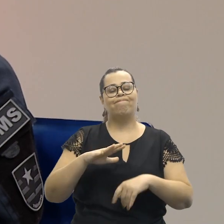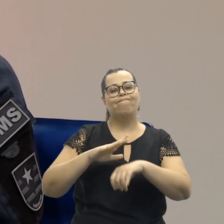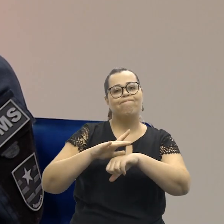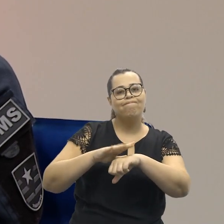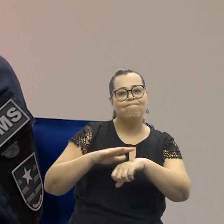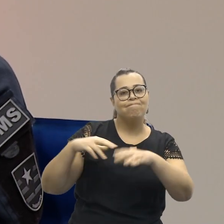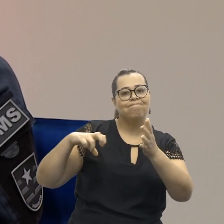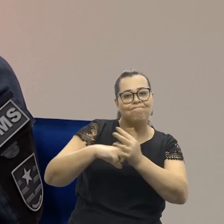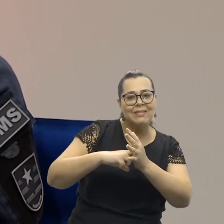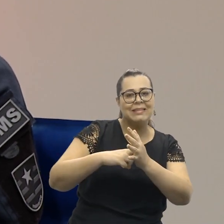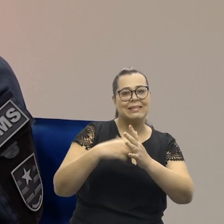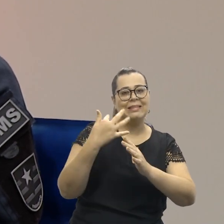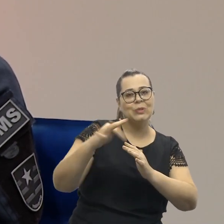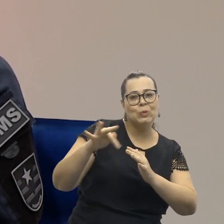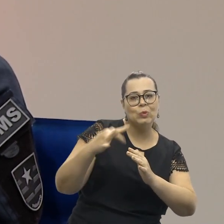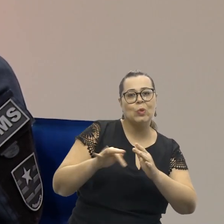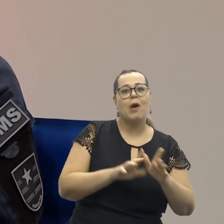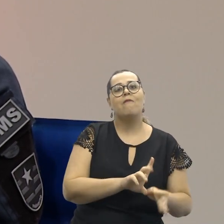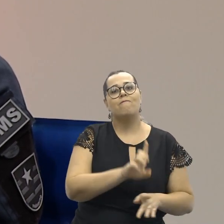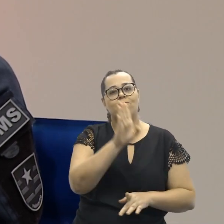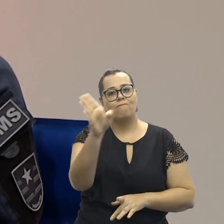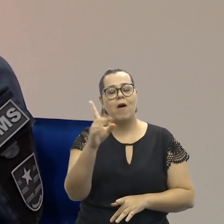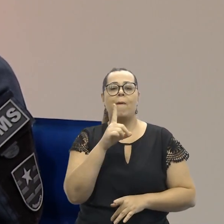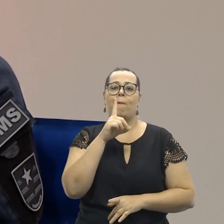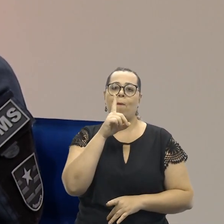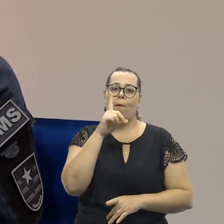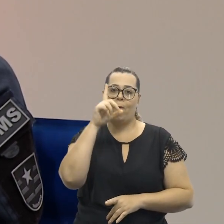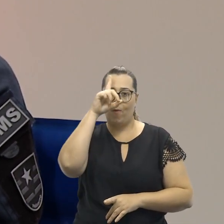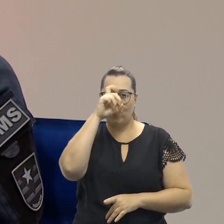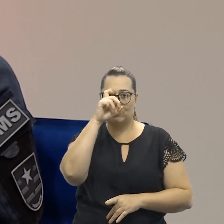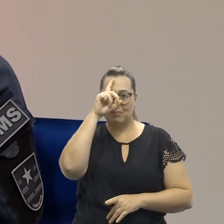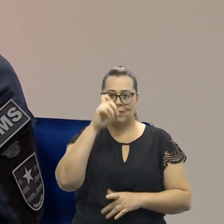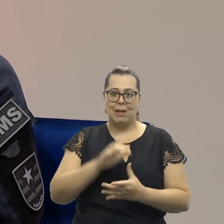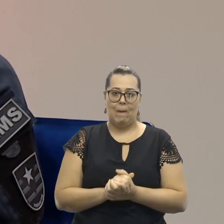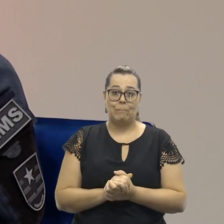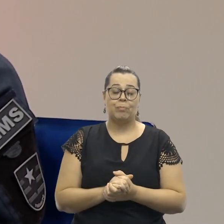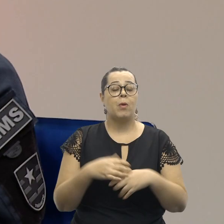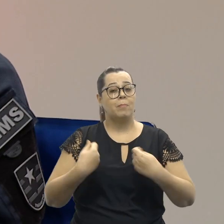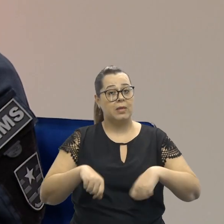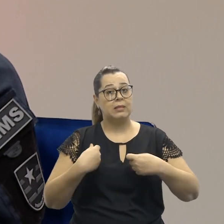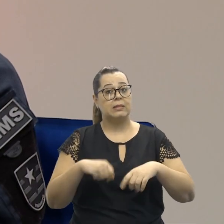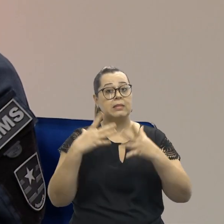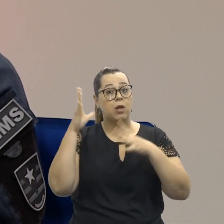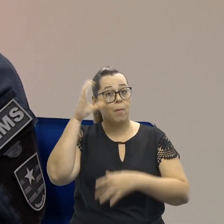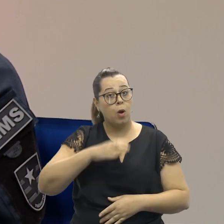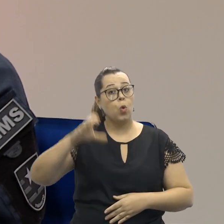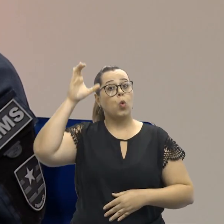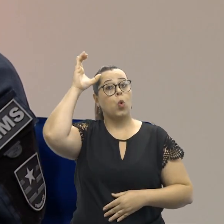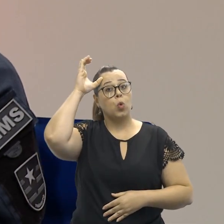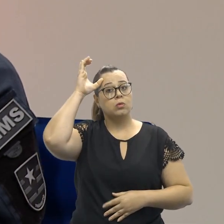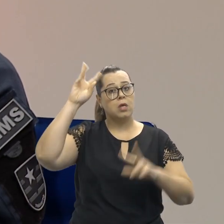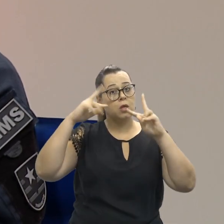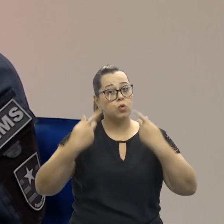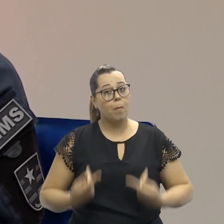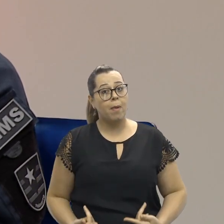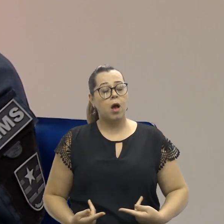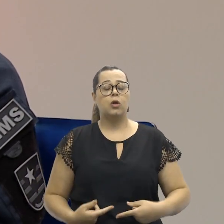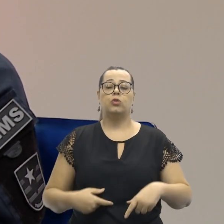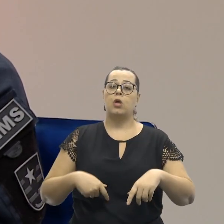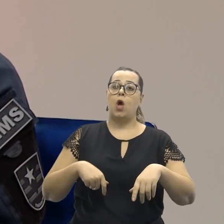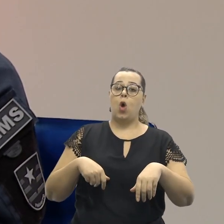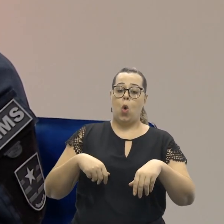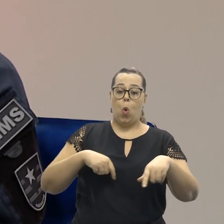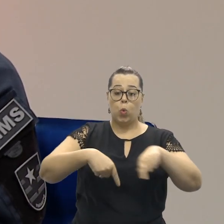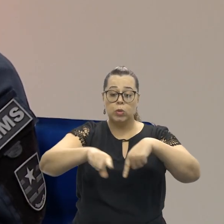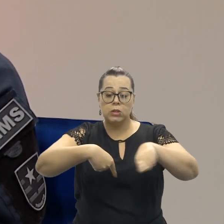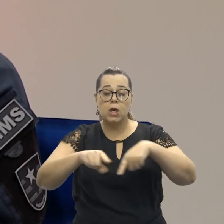de saúde, sendo hospitalizadas. E é sempre importante que a gente atente para o lado humano no trânsito. O trânsito ele não é uma bicicleta, ele